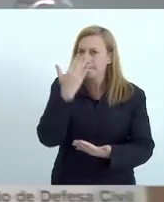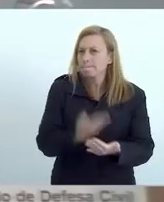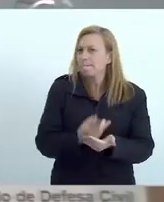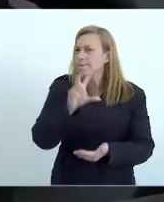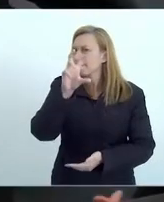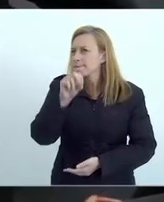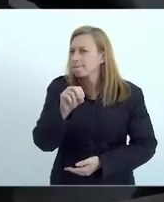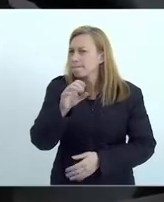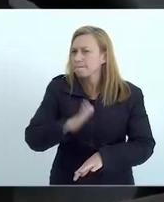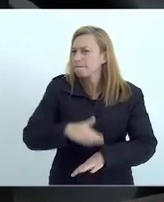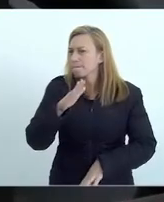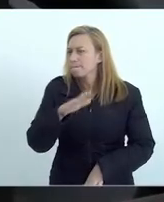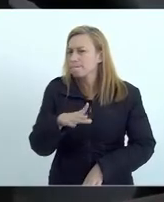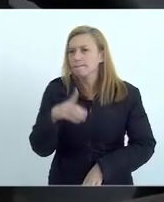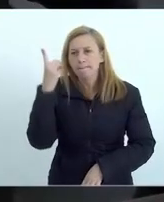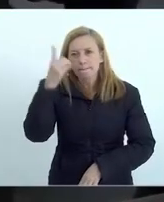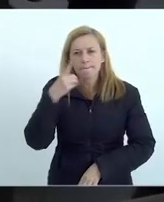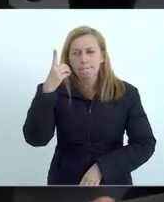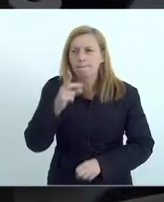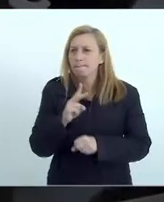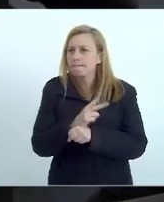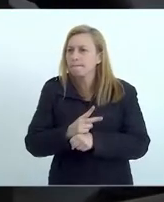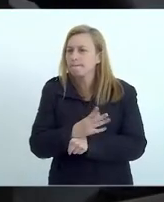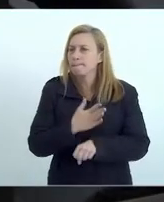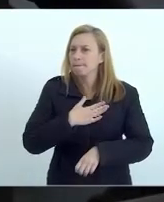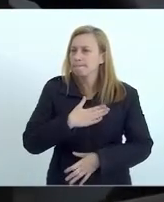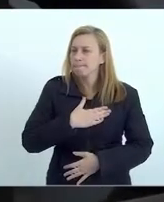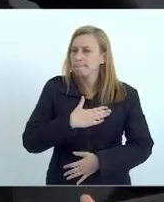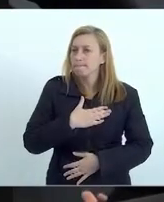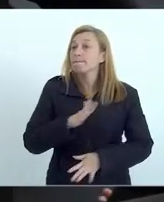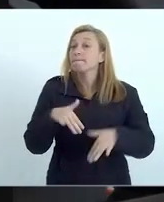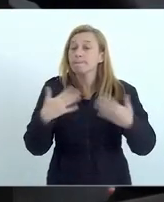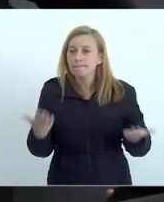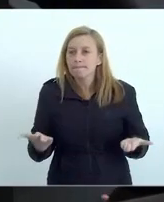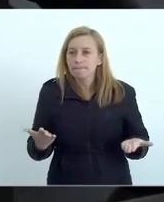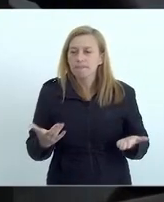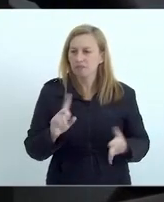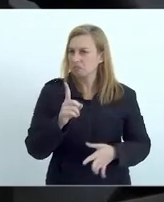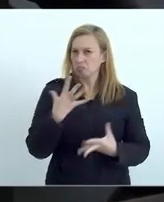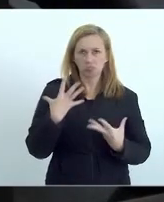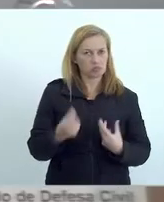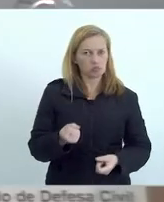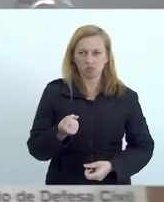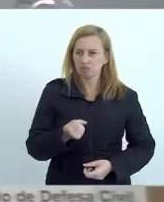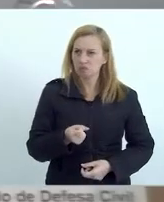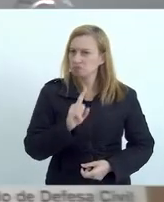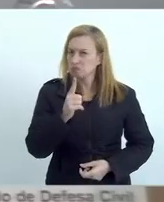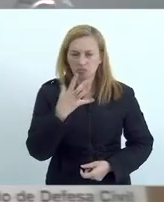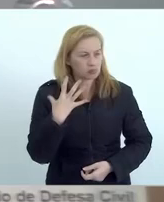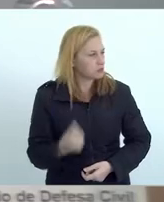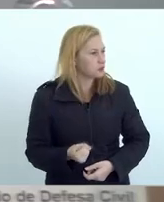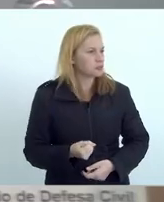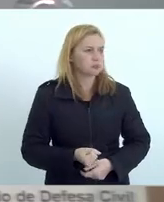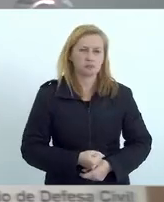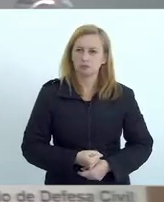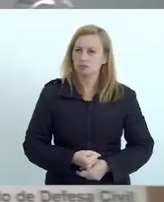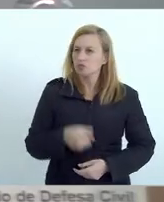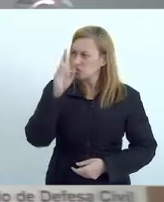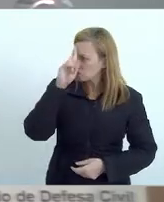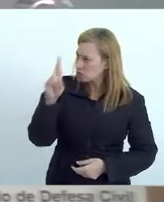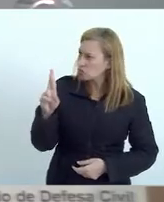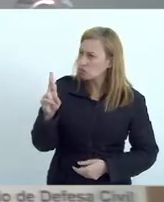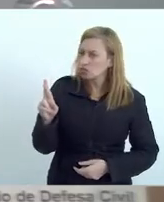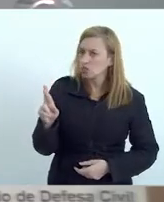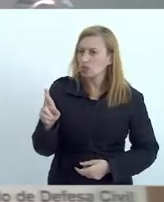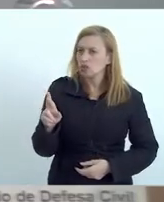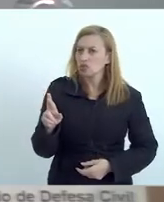que mais de 50 deputados me procuraram no meu gabinete então eu não vou admitir Não vou admitir que o